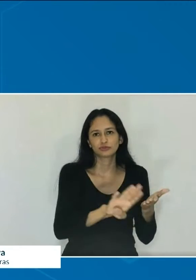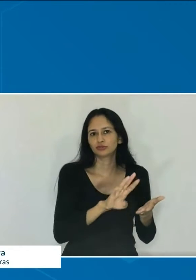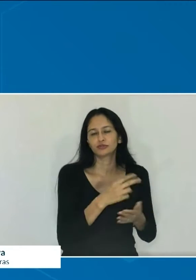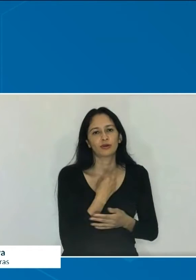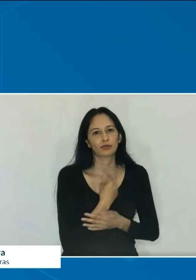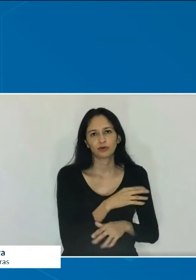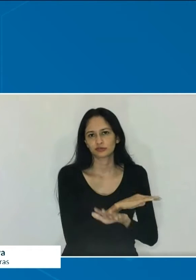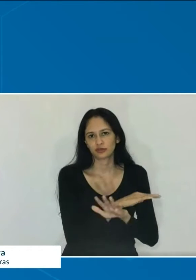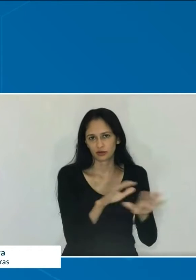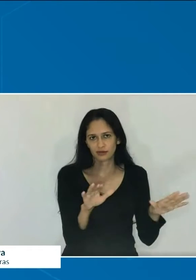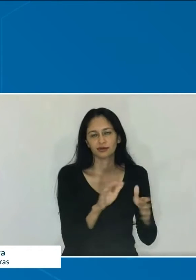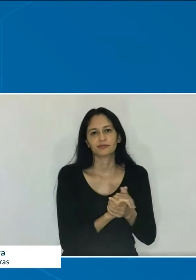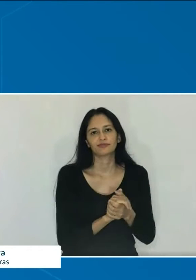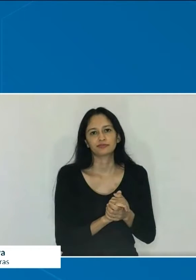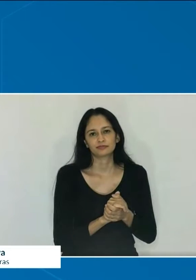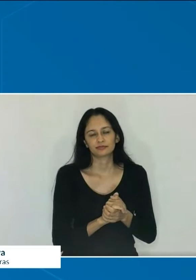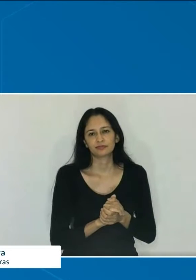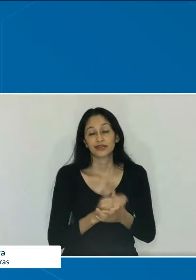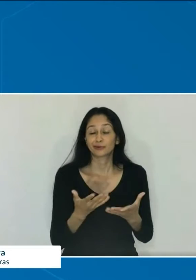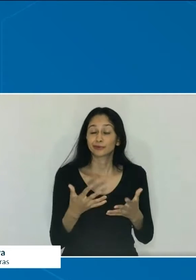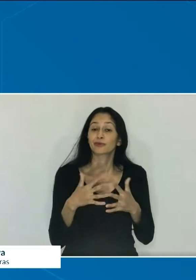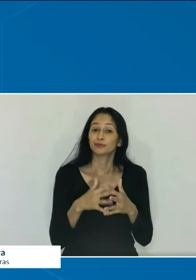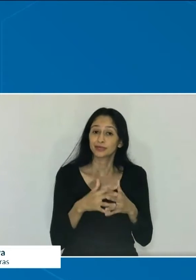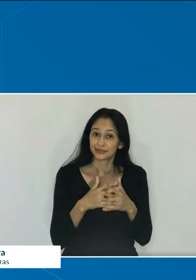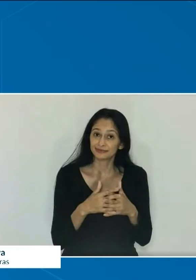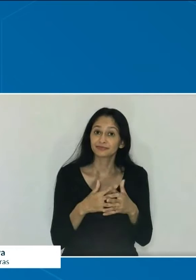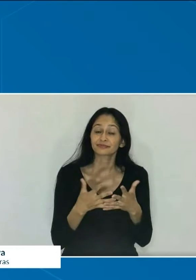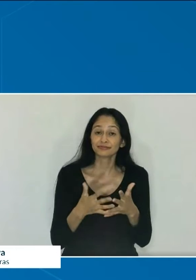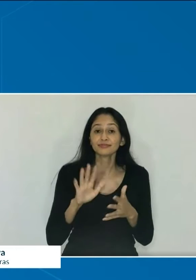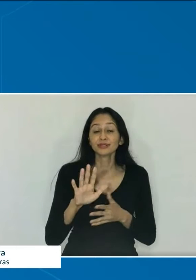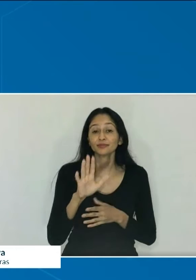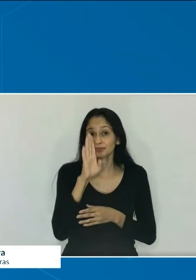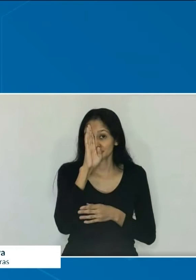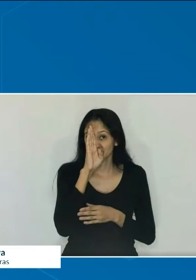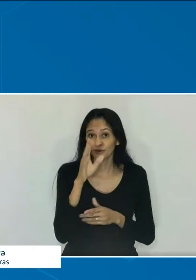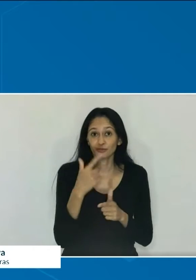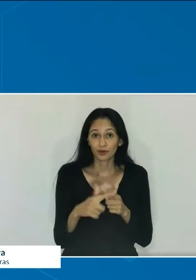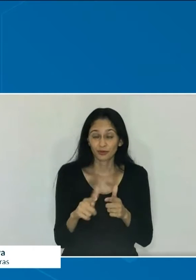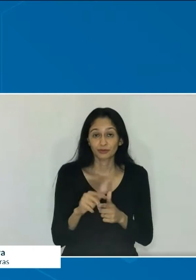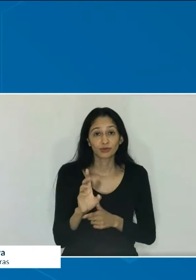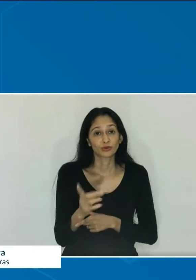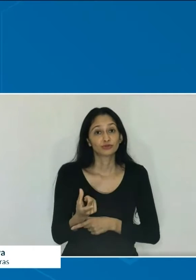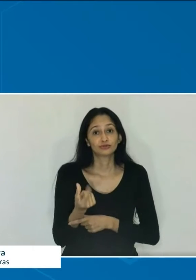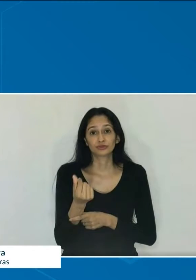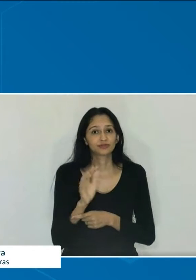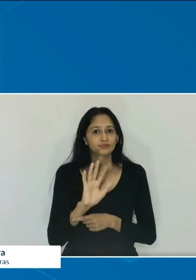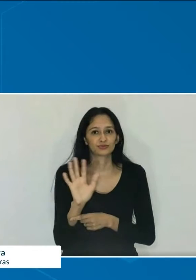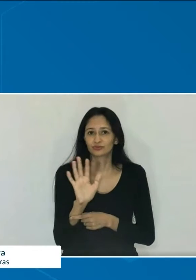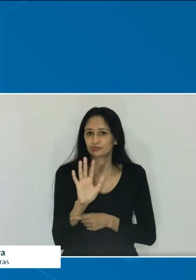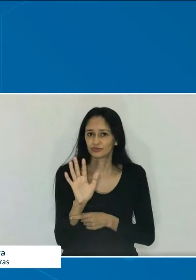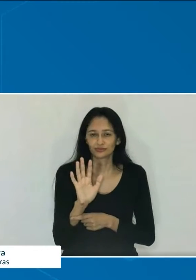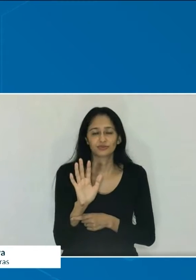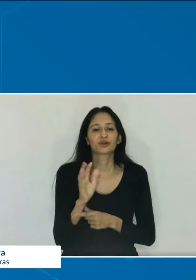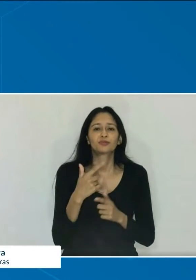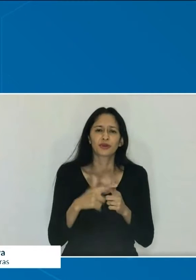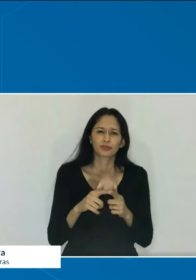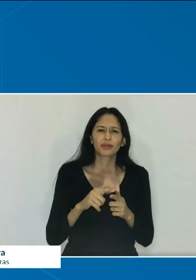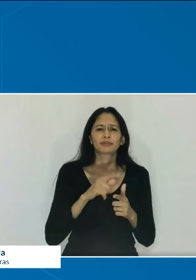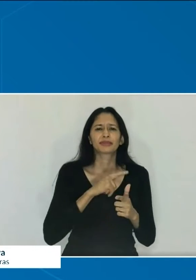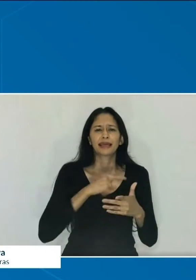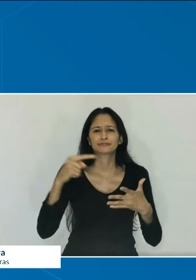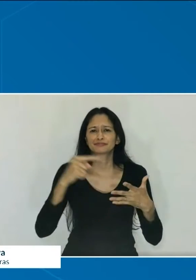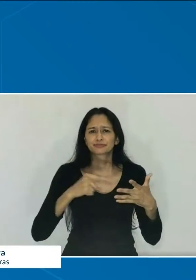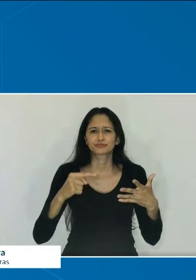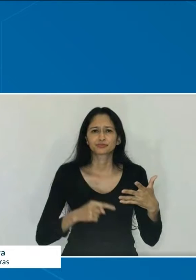Então, acaba sendo insustentável. Mas o problema é muito mais do que um problema financeiro, apenas. Hoje você